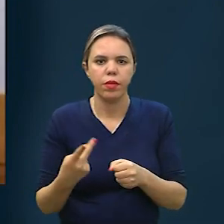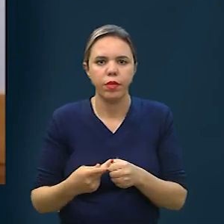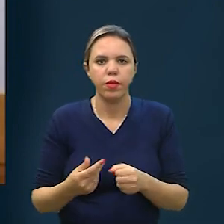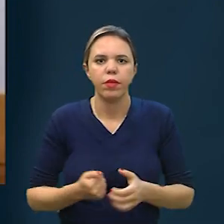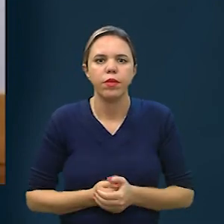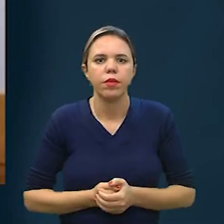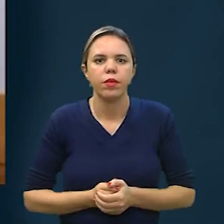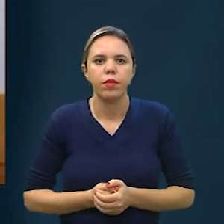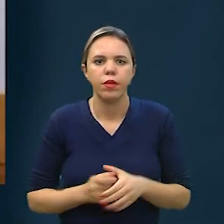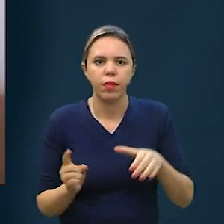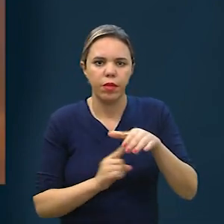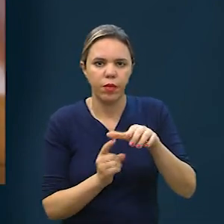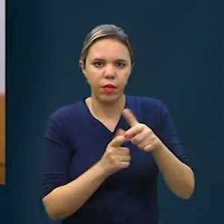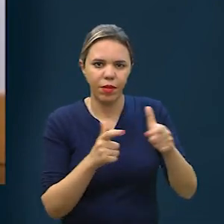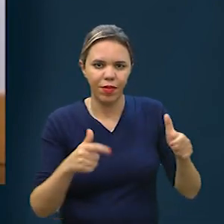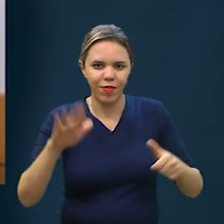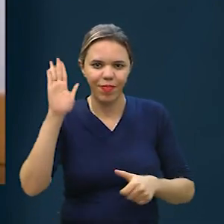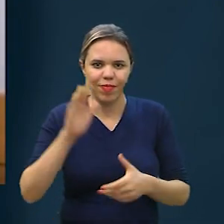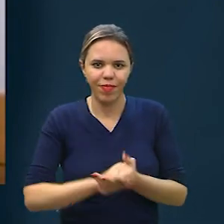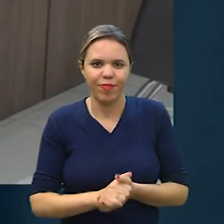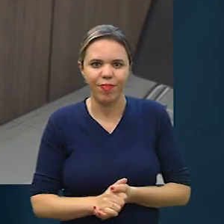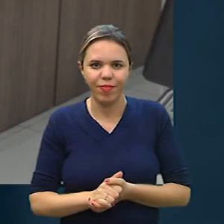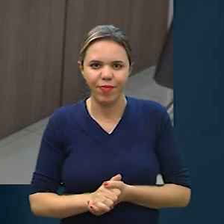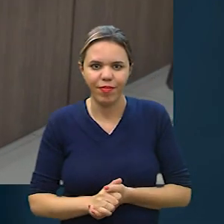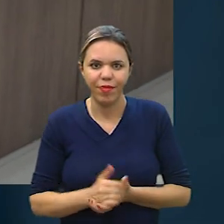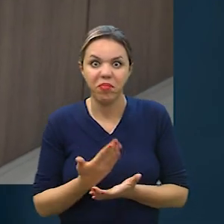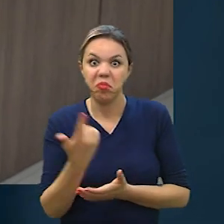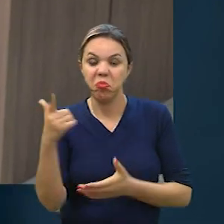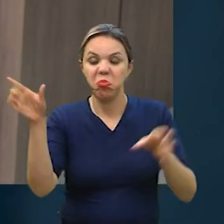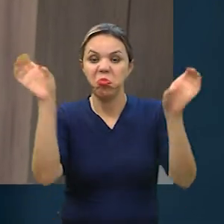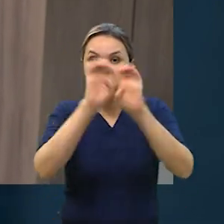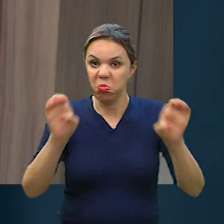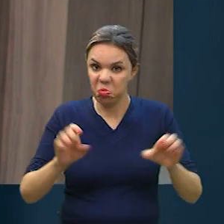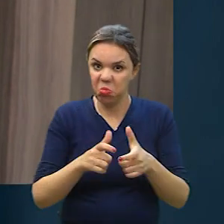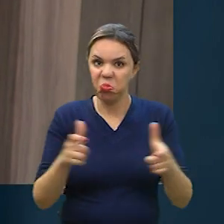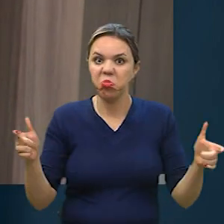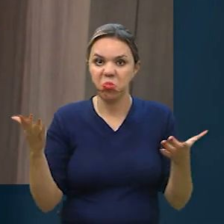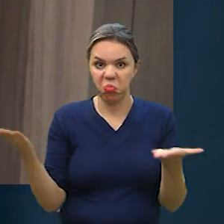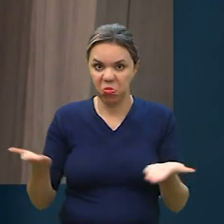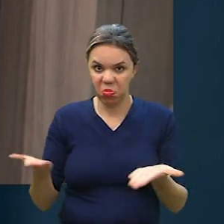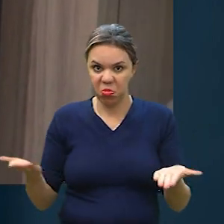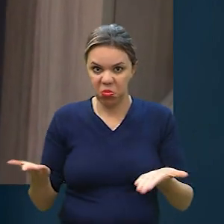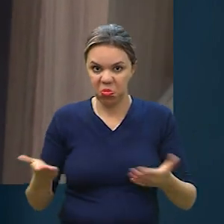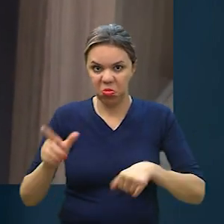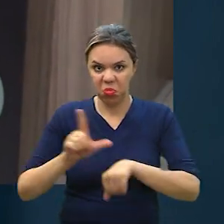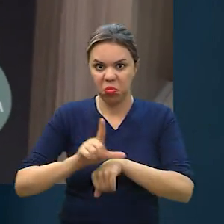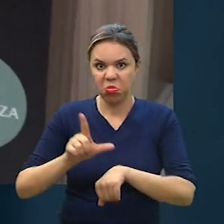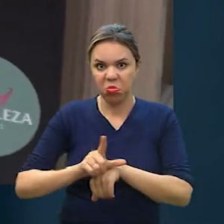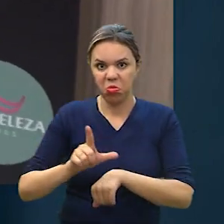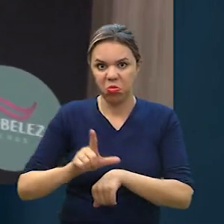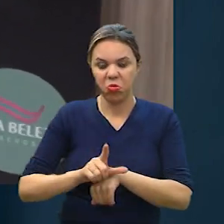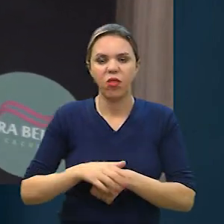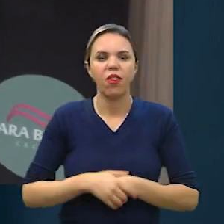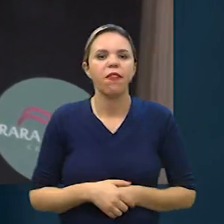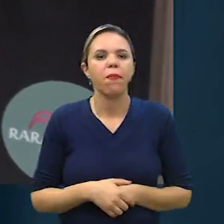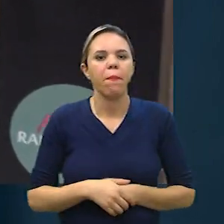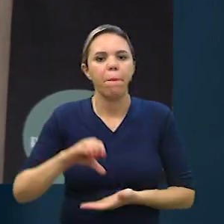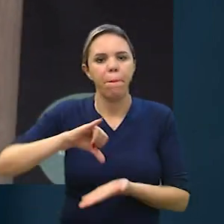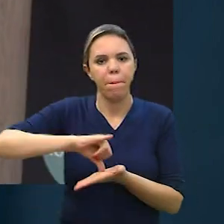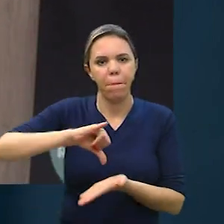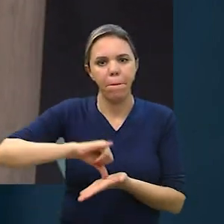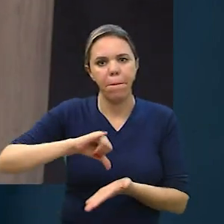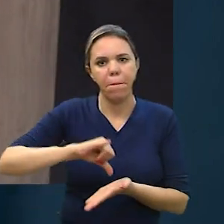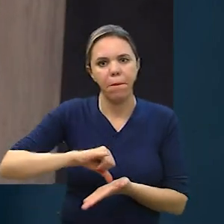de produtos, a clientela cresceu mais, e aí a gente foi para uma estrutura maior, que hoje está localizado ali mais numa